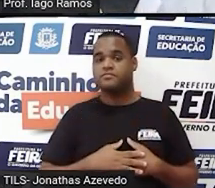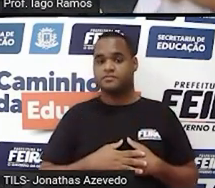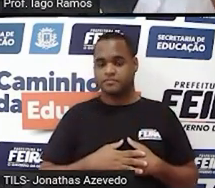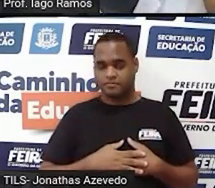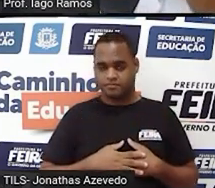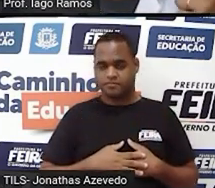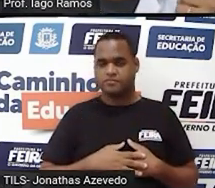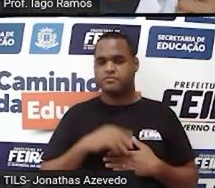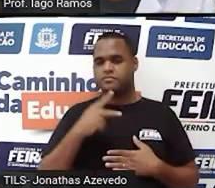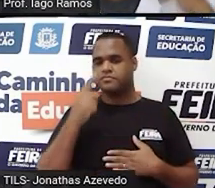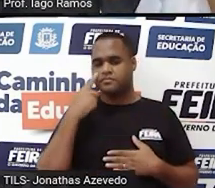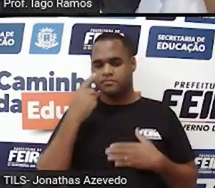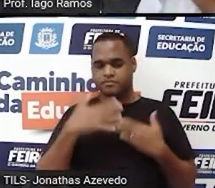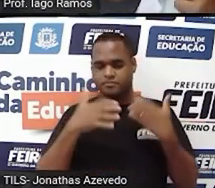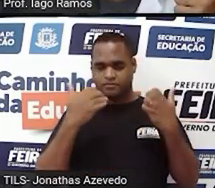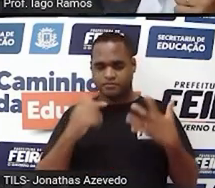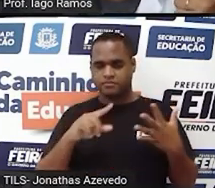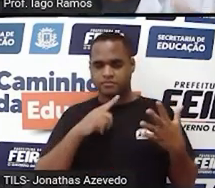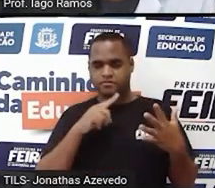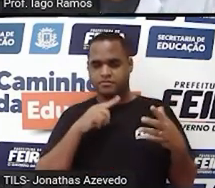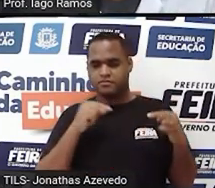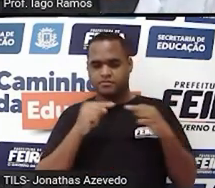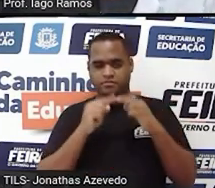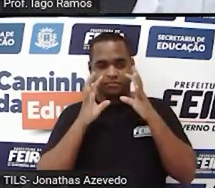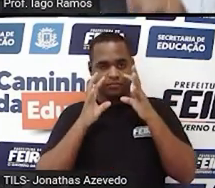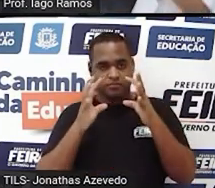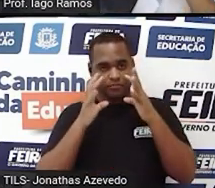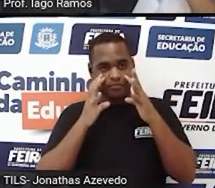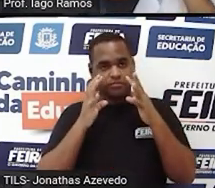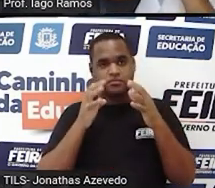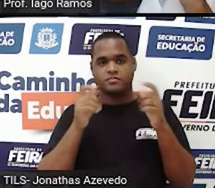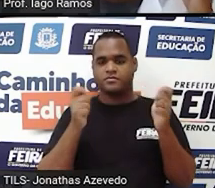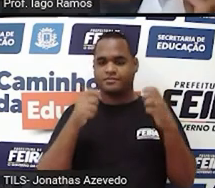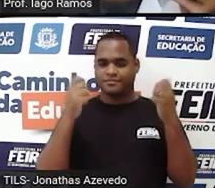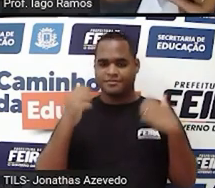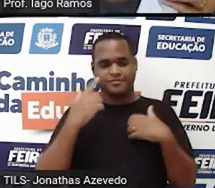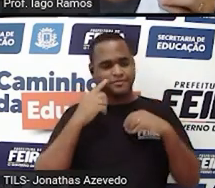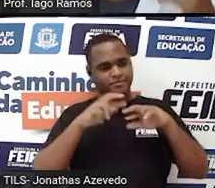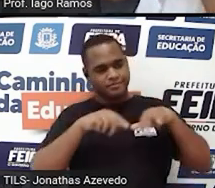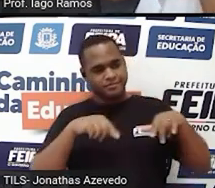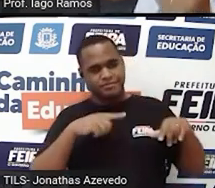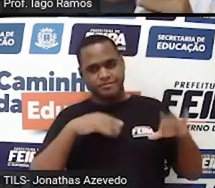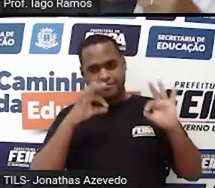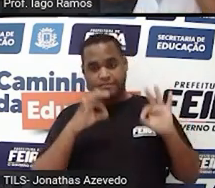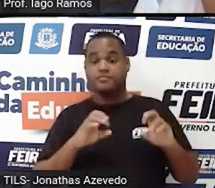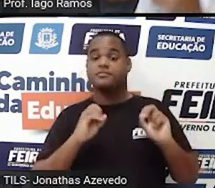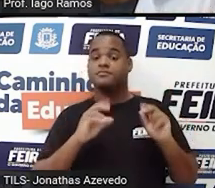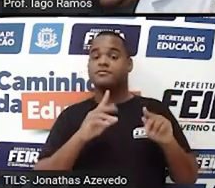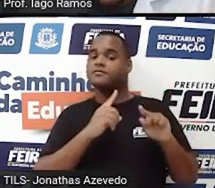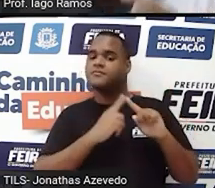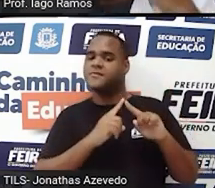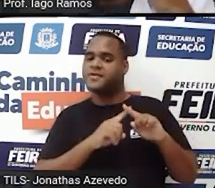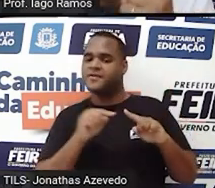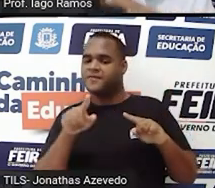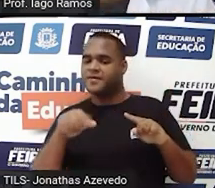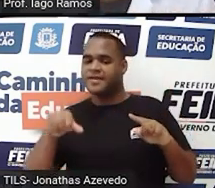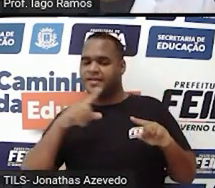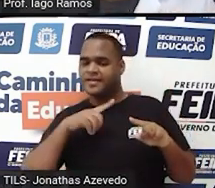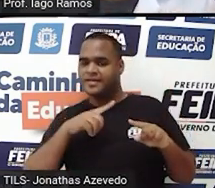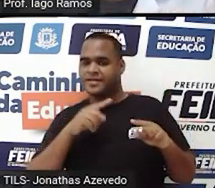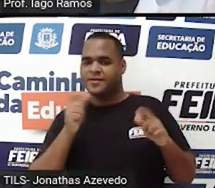tenho dúvida de que você vai estar atento de que você vai estar atenta e você vai perceber isso direitinho porque você